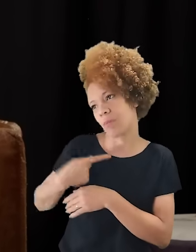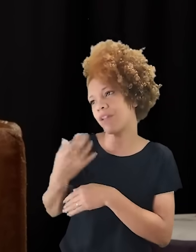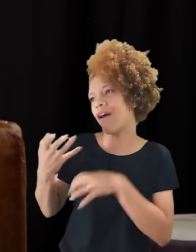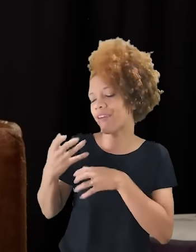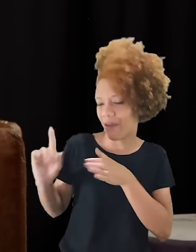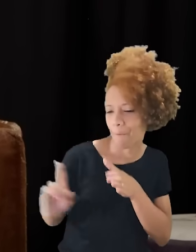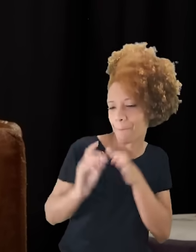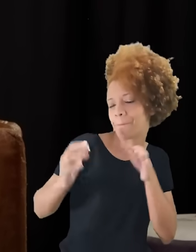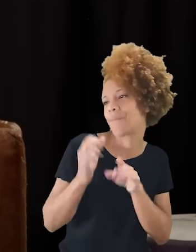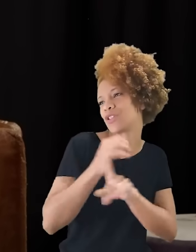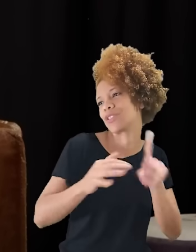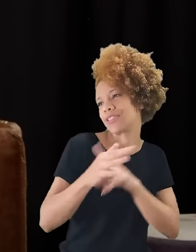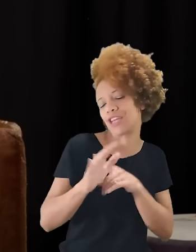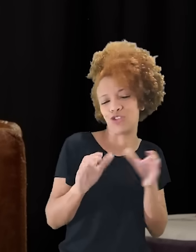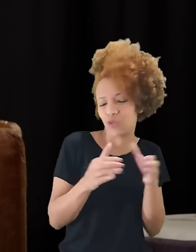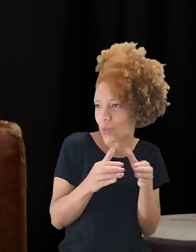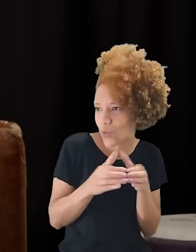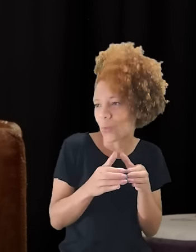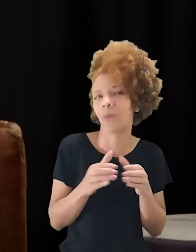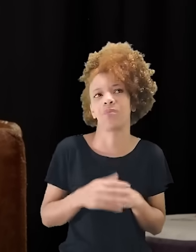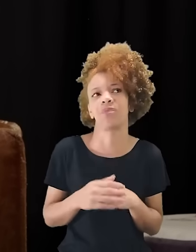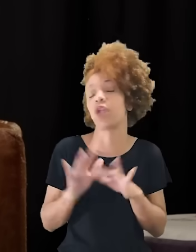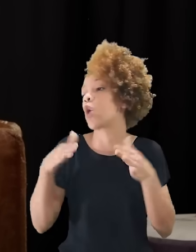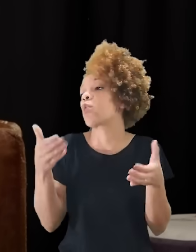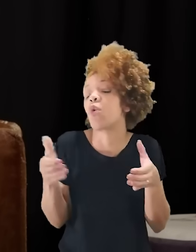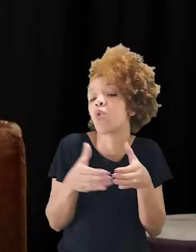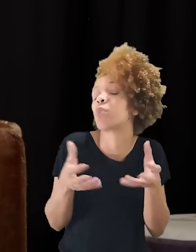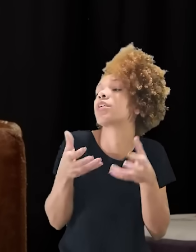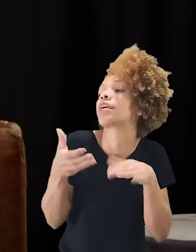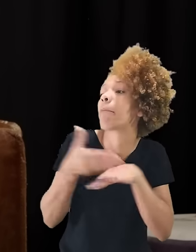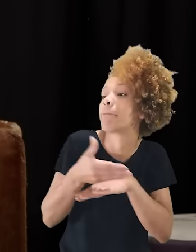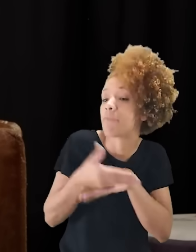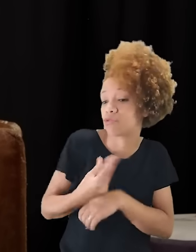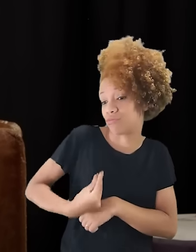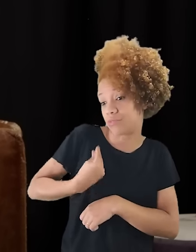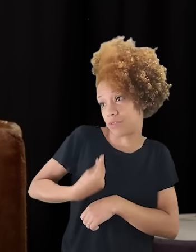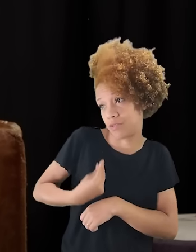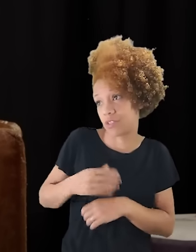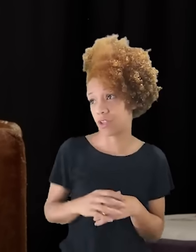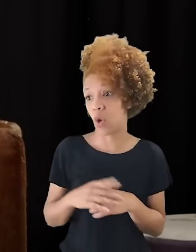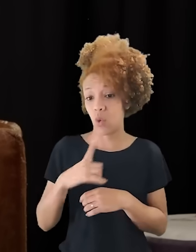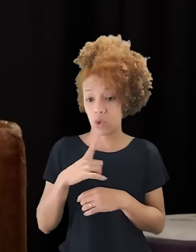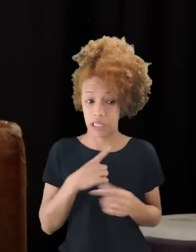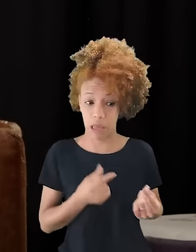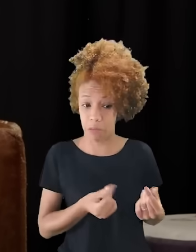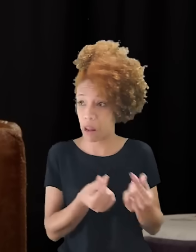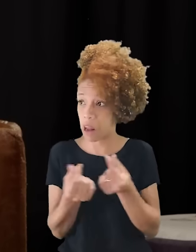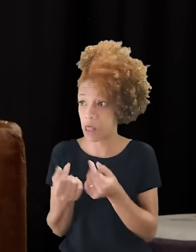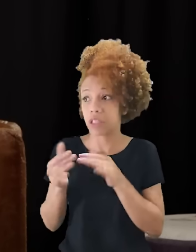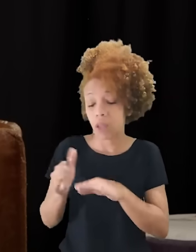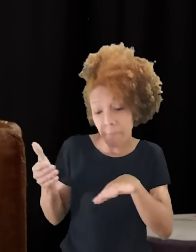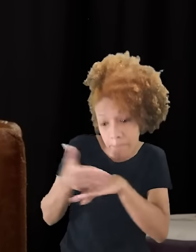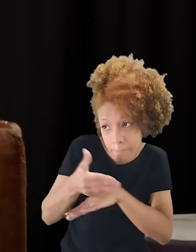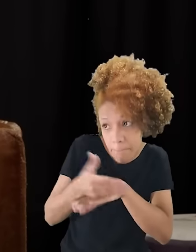uma sociedade ele quer fazer parte de um grupo Qual que é o grupo que você quer fazer parte na sua vida o que tem o poder aquisitivo para para